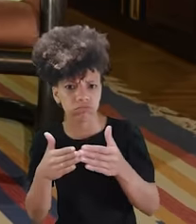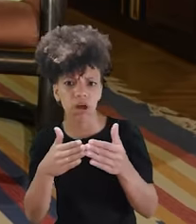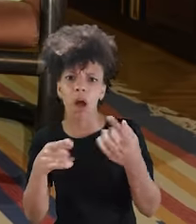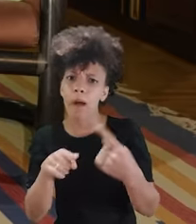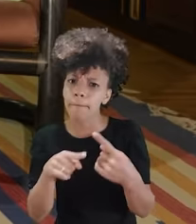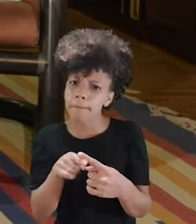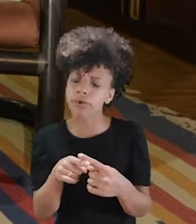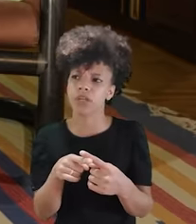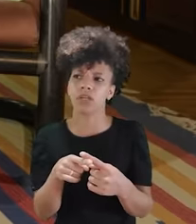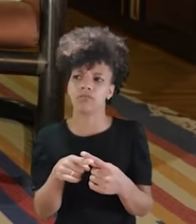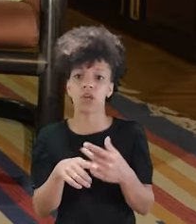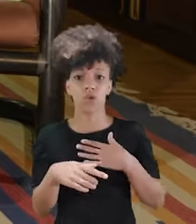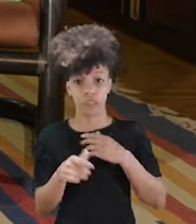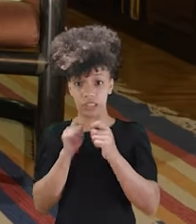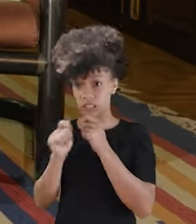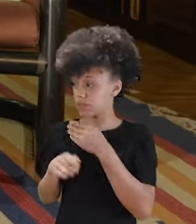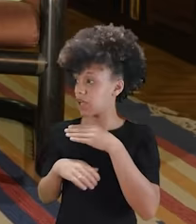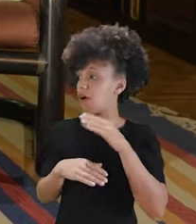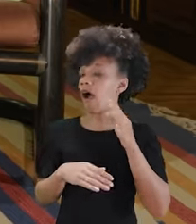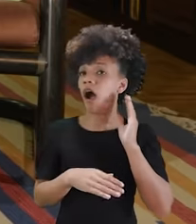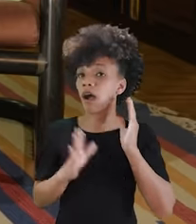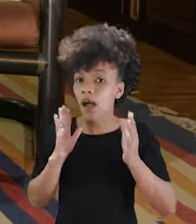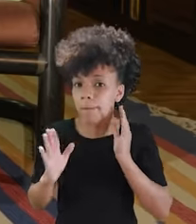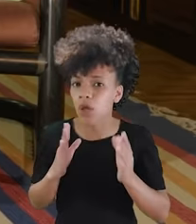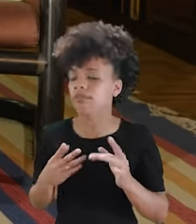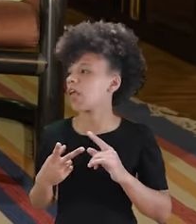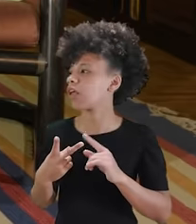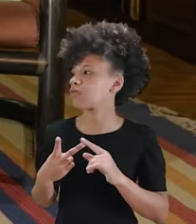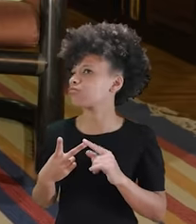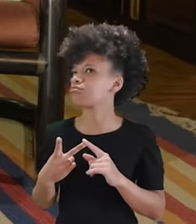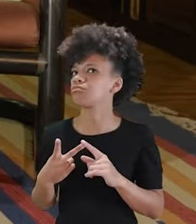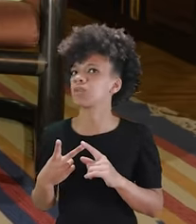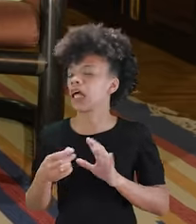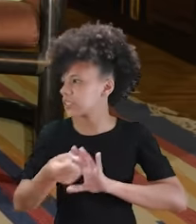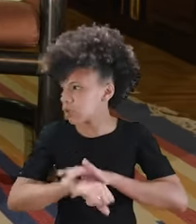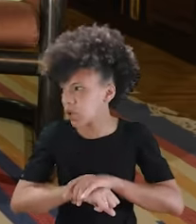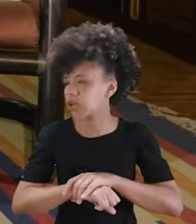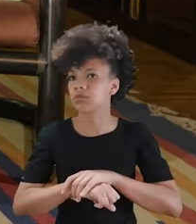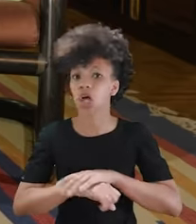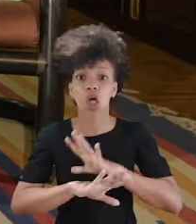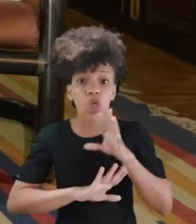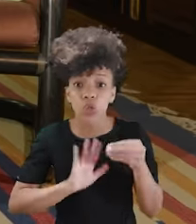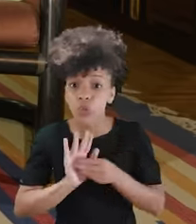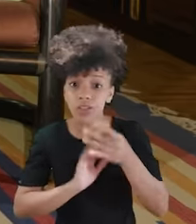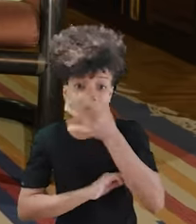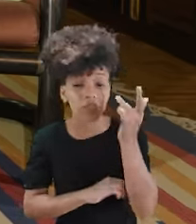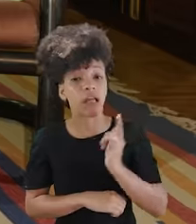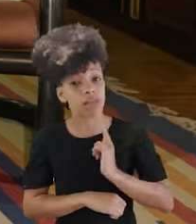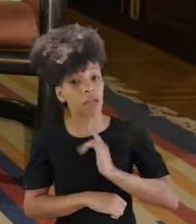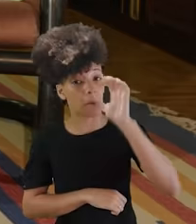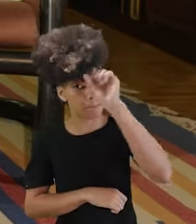sei lá seguranças tudo a pessoa tem um aprendizado para passar Sem dúvida porque todo mundo vive uma